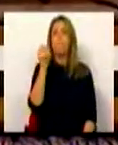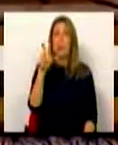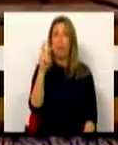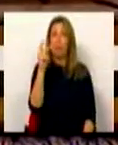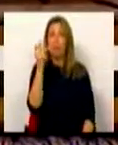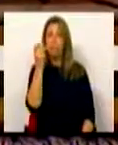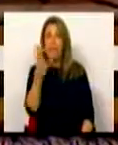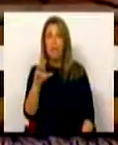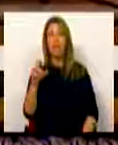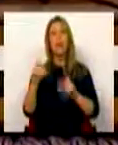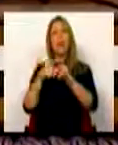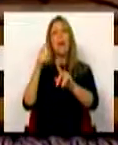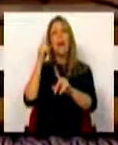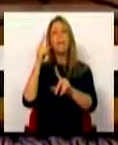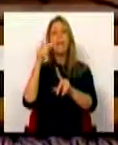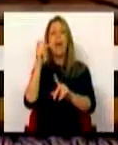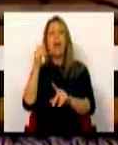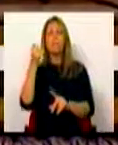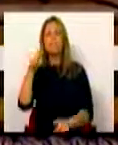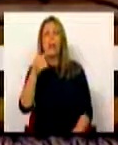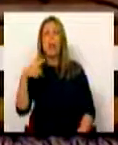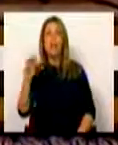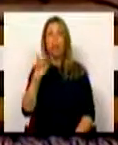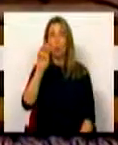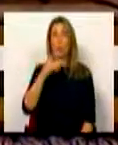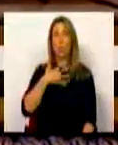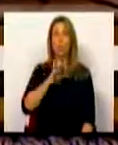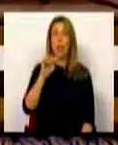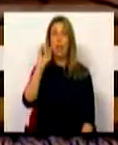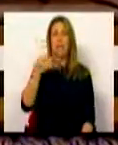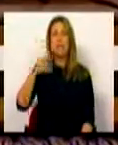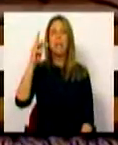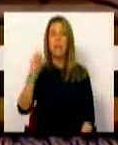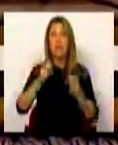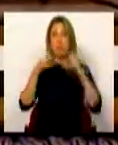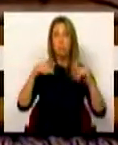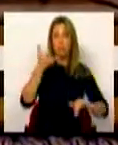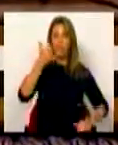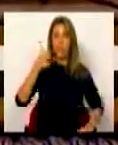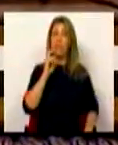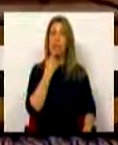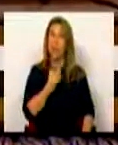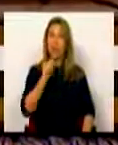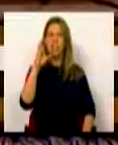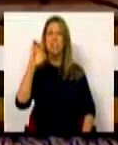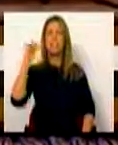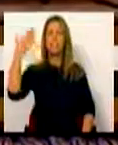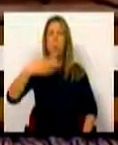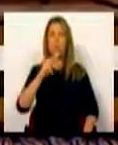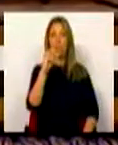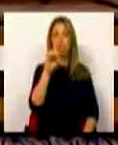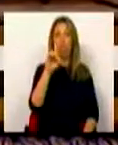ponte Metálica de Abrantes, na ponte do Guadiana, no IP3, na ponte 25 de Abril, no IC1, na 361,